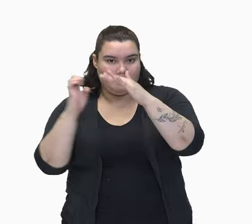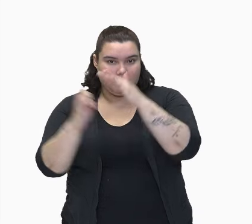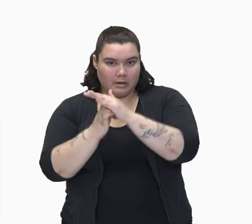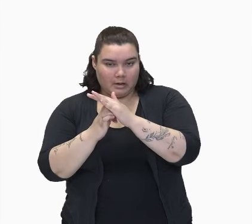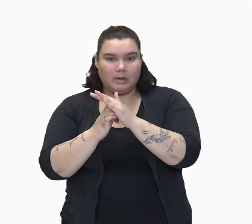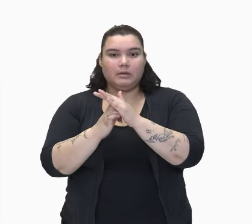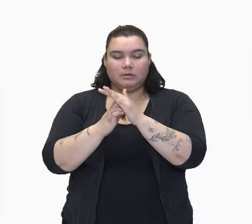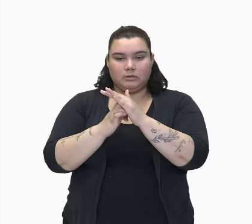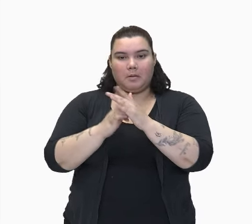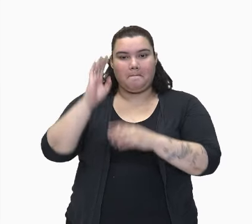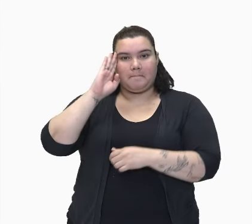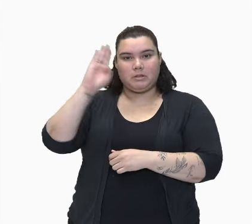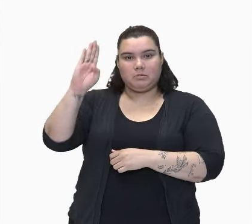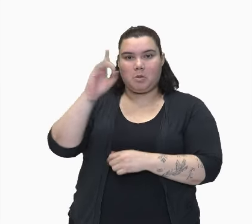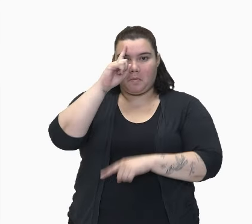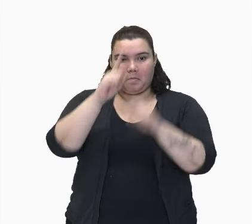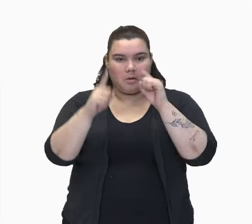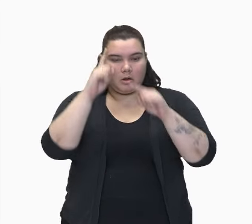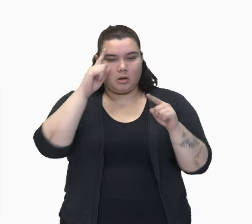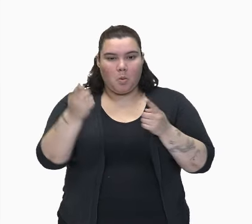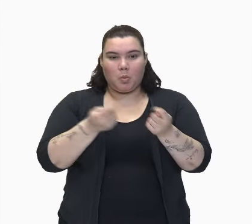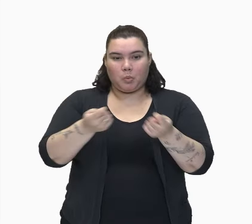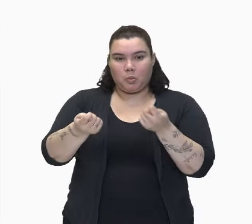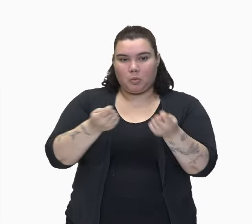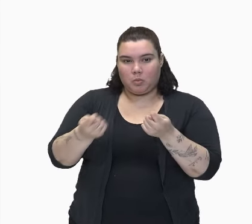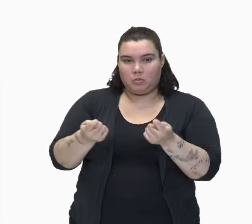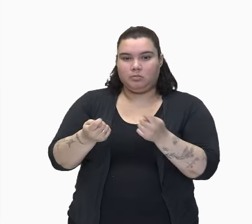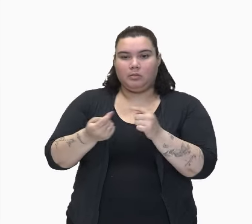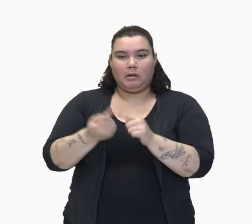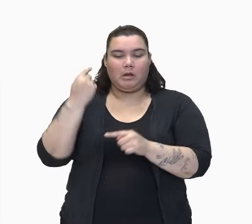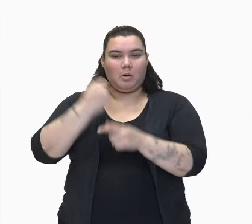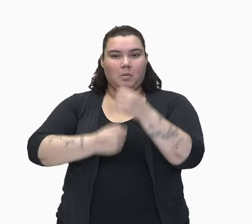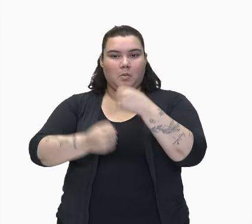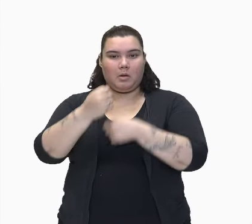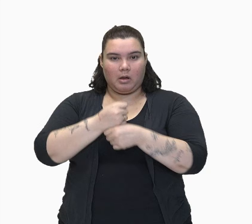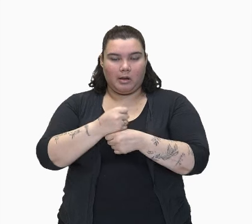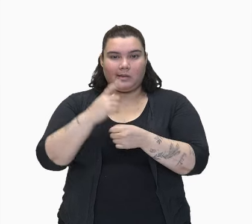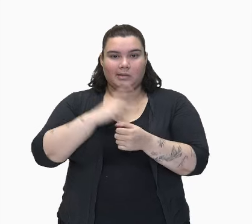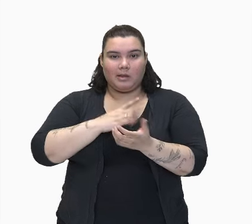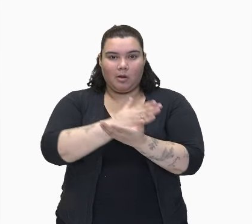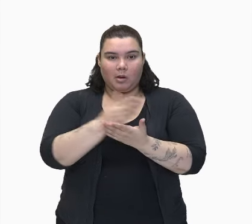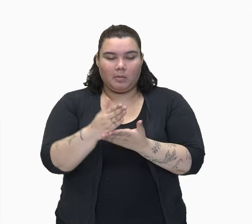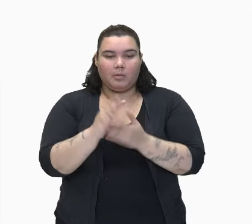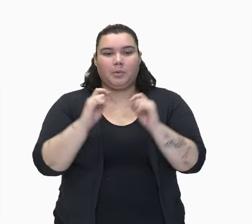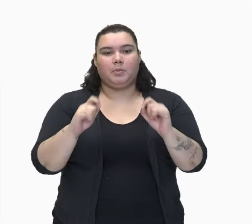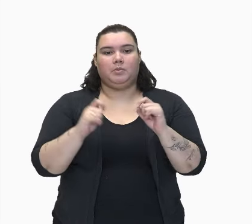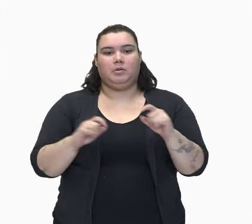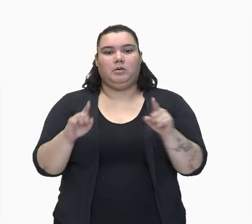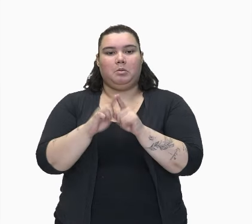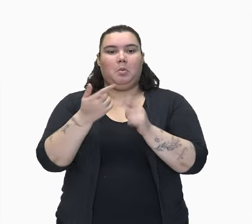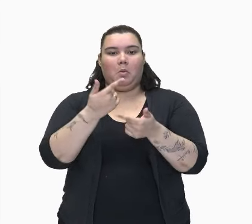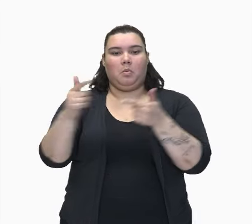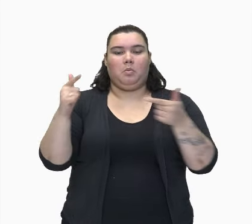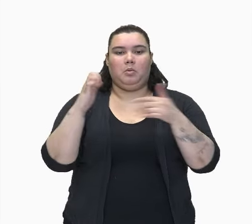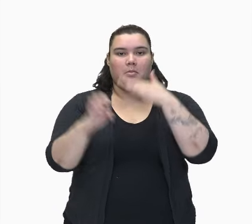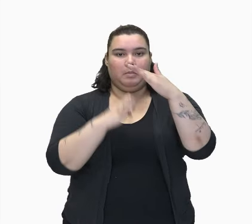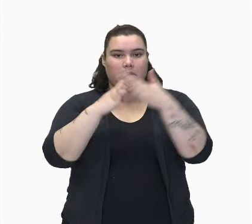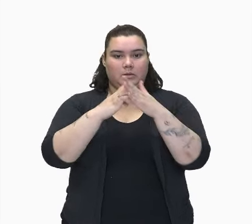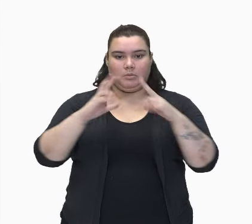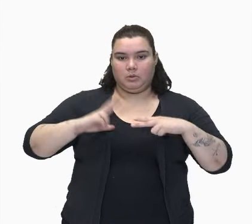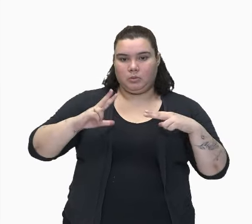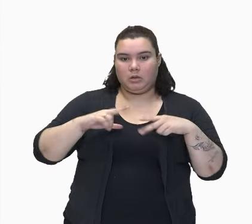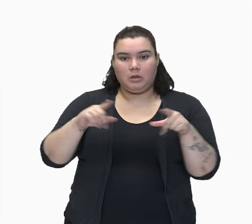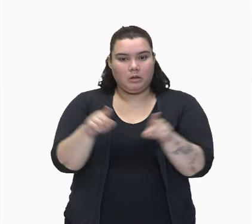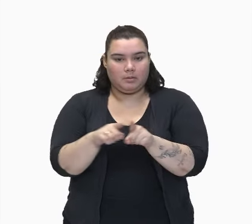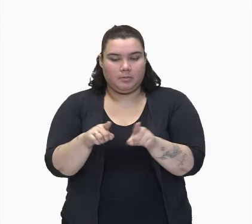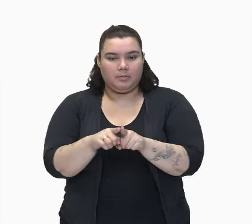que é a Pemex, né, desde 1938, ano que foi nacionalizada, passou a ser feita também por empresas privadas, tá?